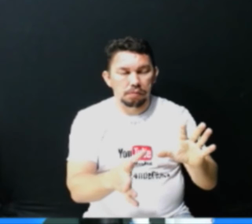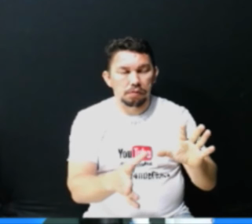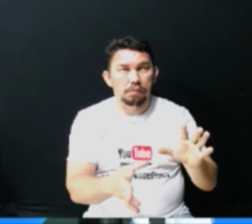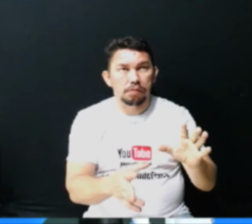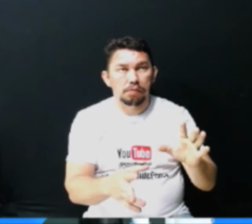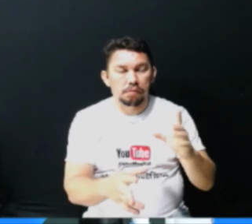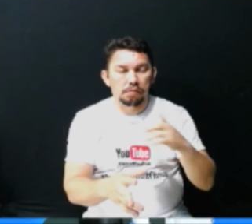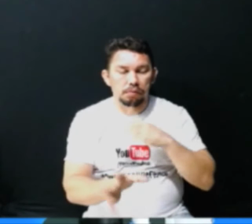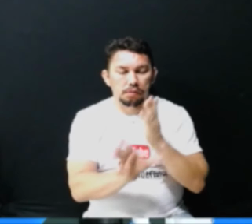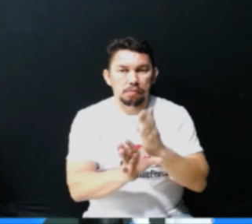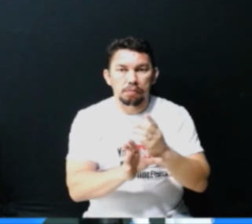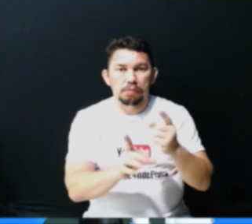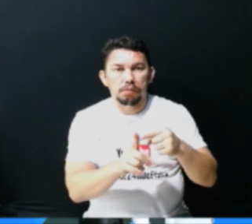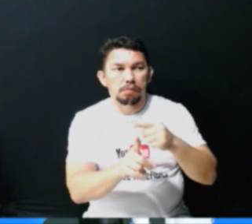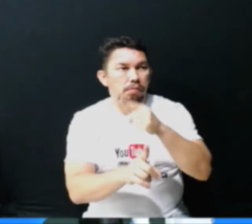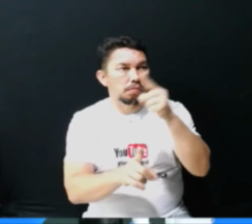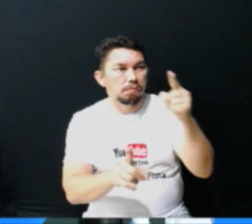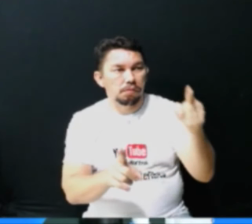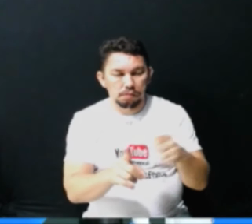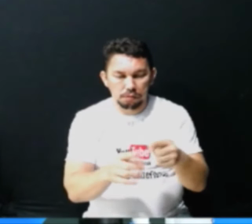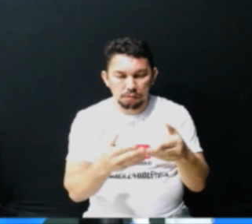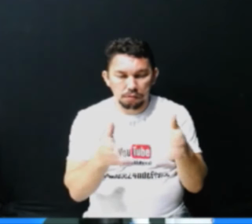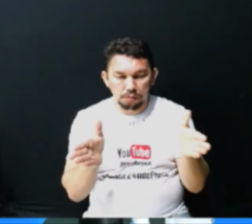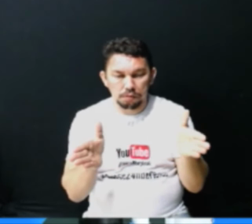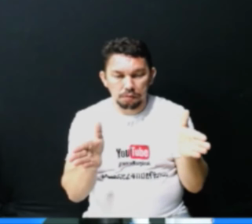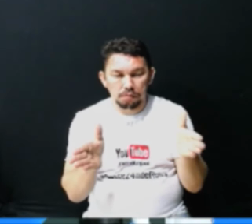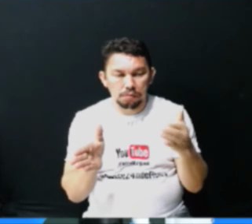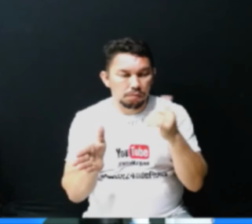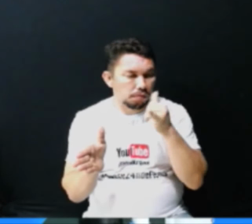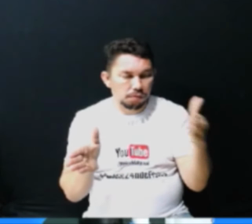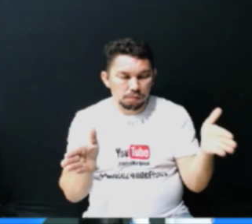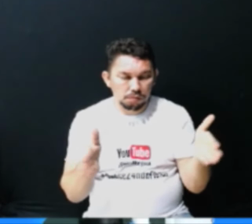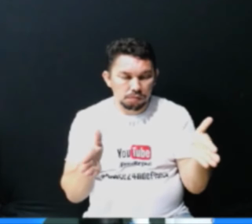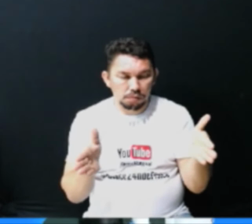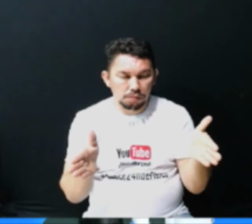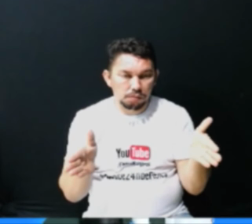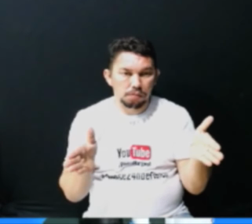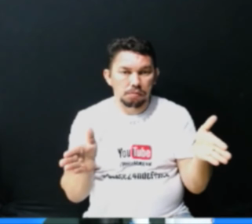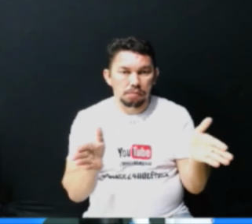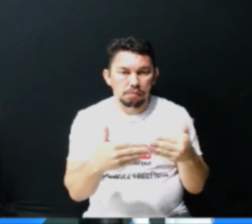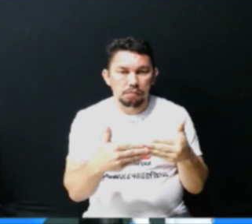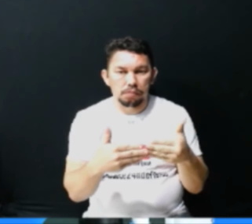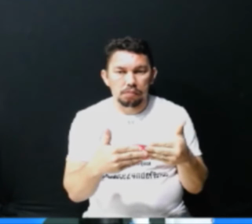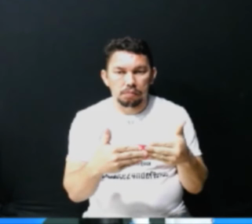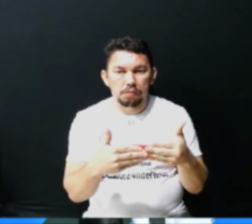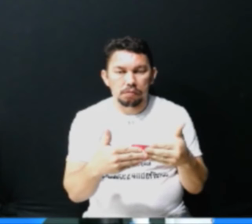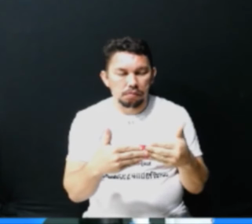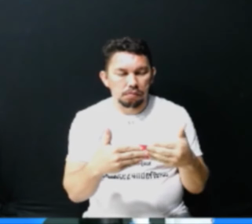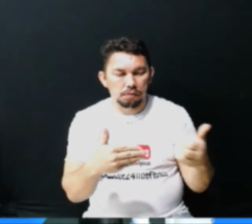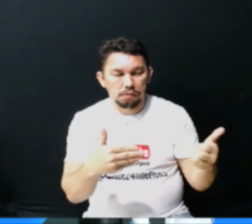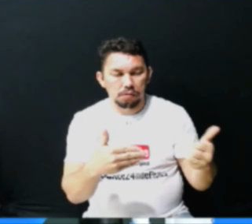foi. Se tiver uma parte aberta do circuito, não tem como a corrente passar. E na hora que eu mexi no circuito aqui, eu acabei tirando o que